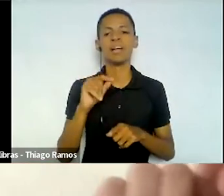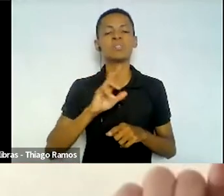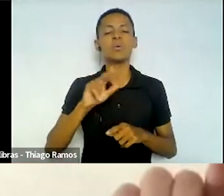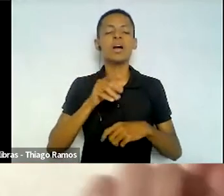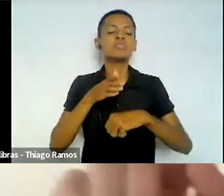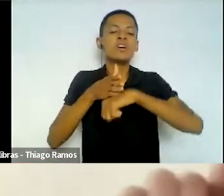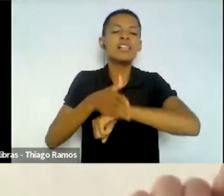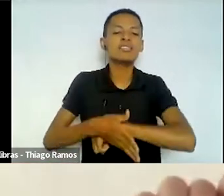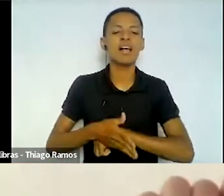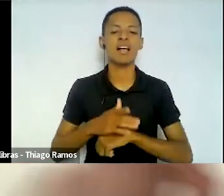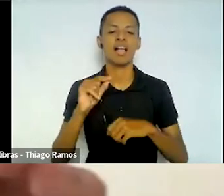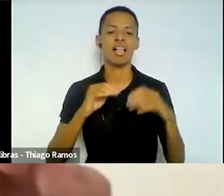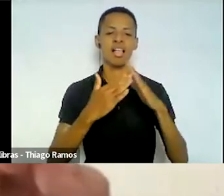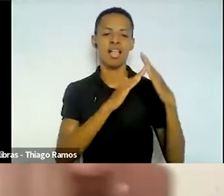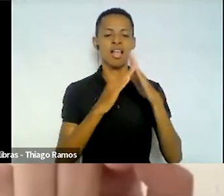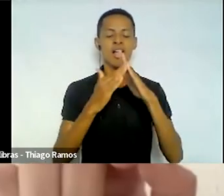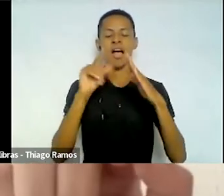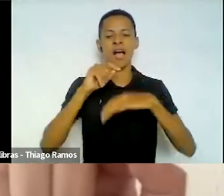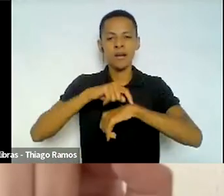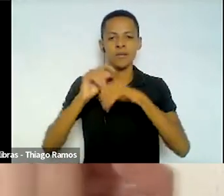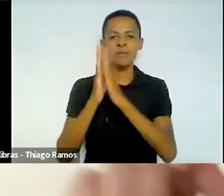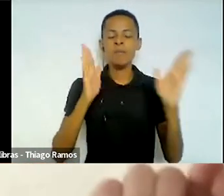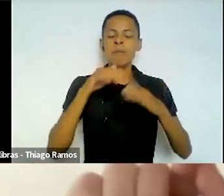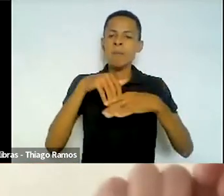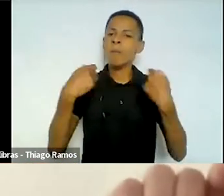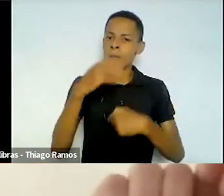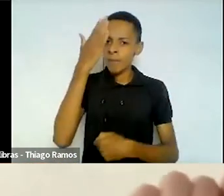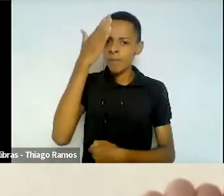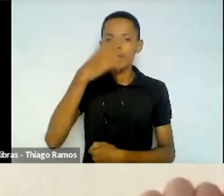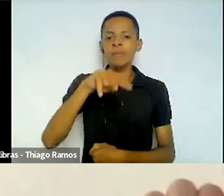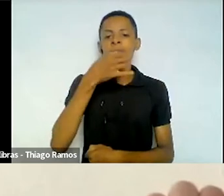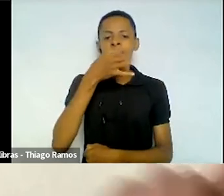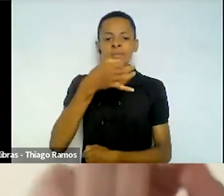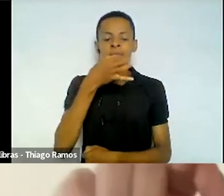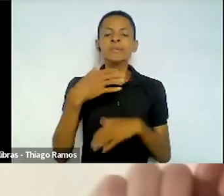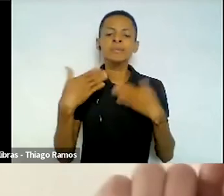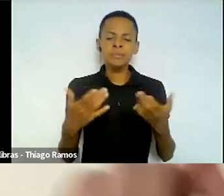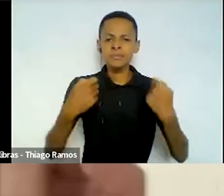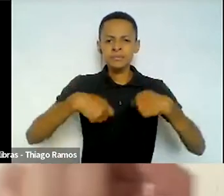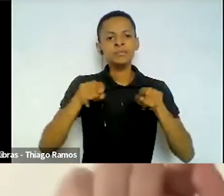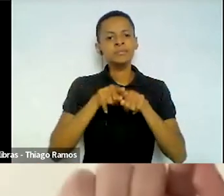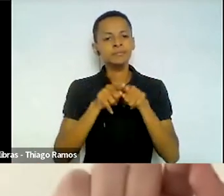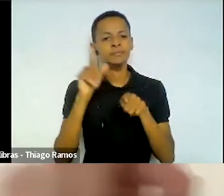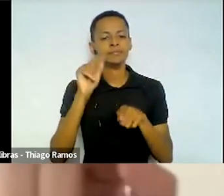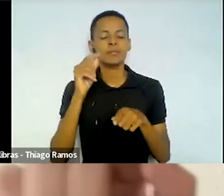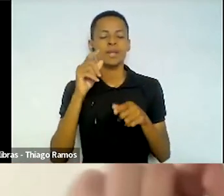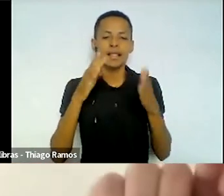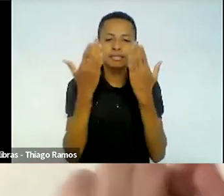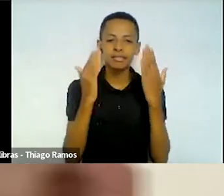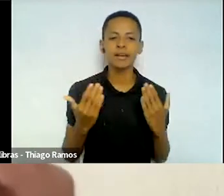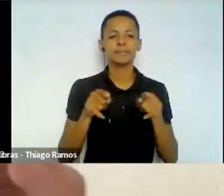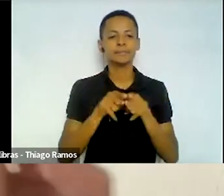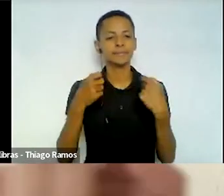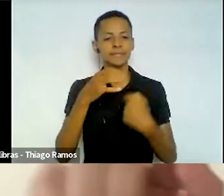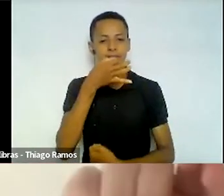tempo de eleição, precisa ouvir nossas críticas também, né? Enfim, precisa ouvir, ter análise, precisa ter crítica para a